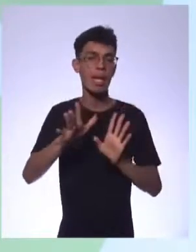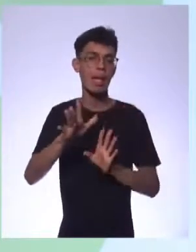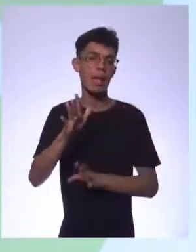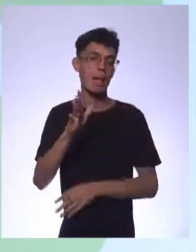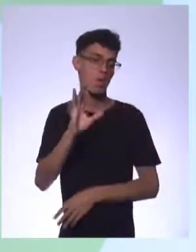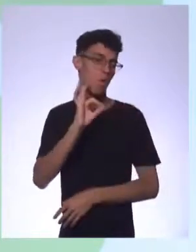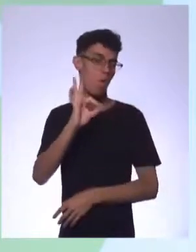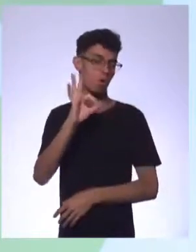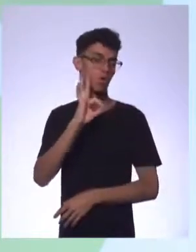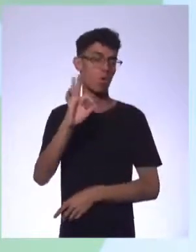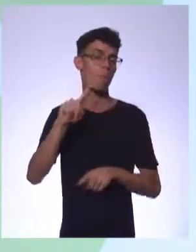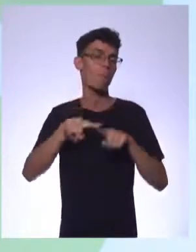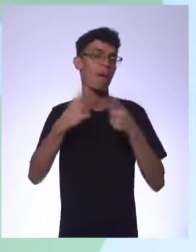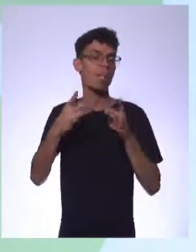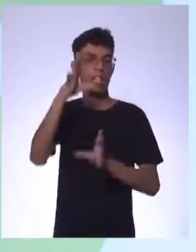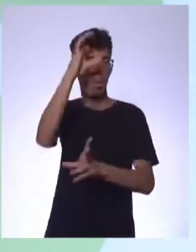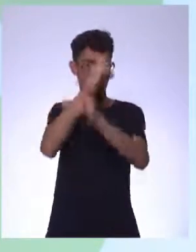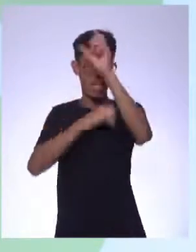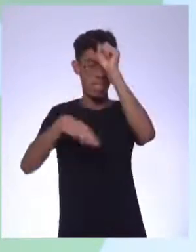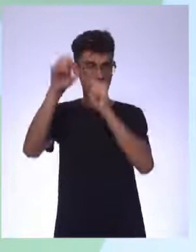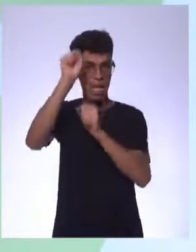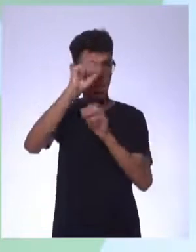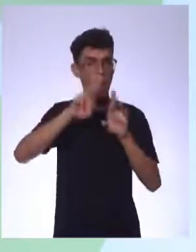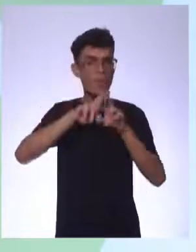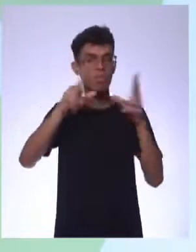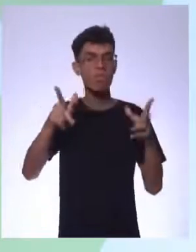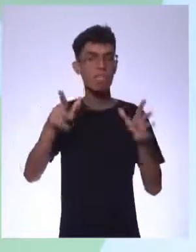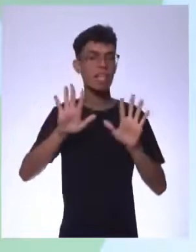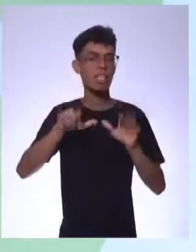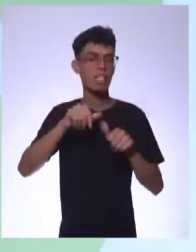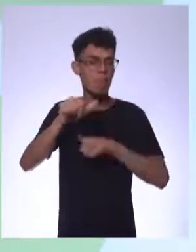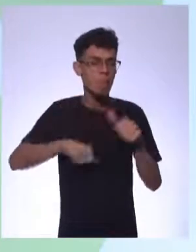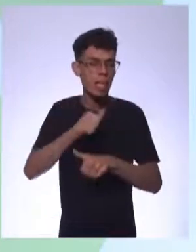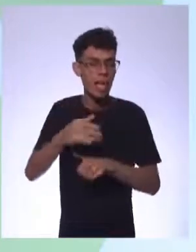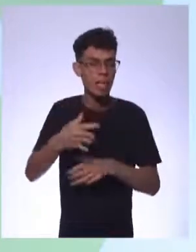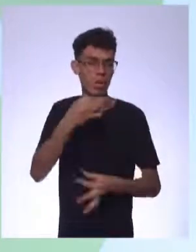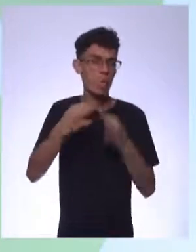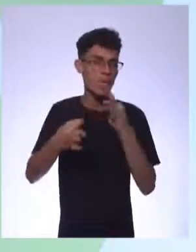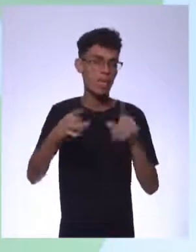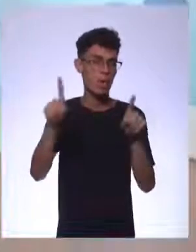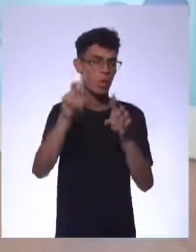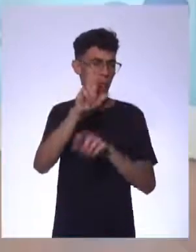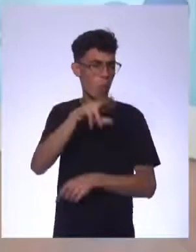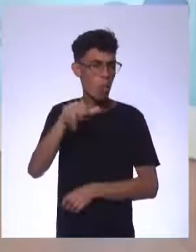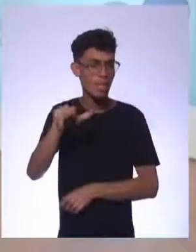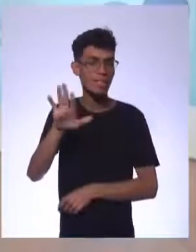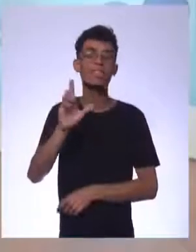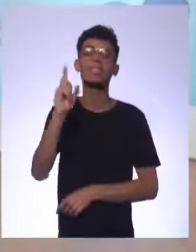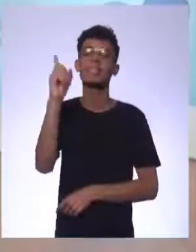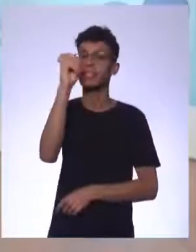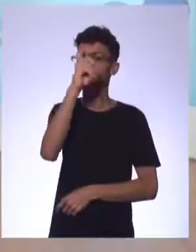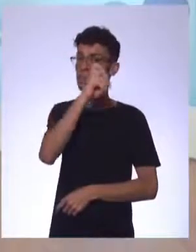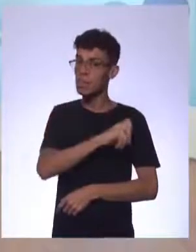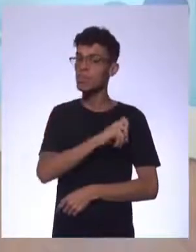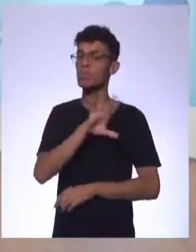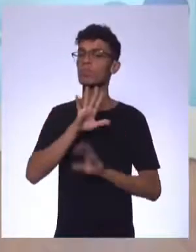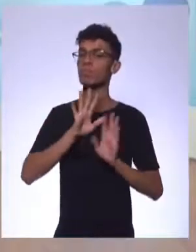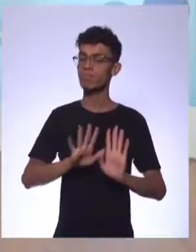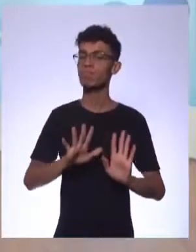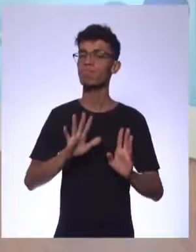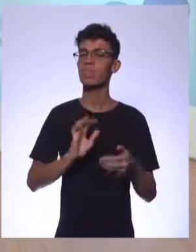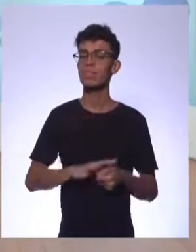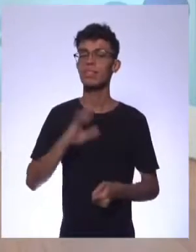com as diferenças e nunca mudar de opinião. Foi para mim, Jennifer? Essa não, às vezes eu Nossa, mudo. não é isso não. Gente, olha,